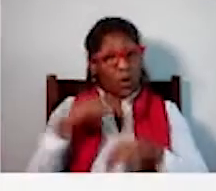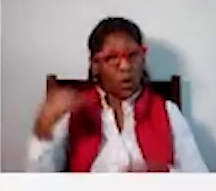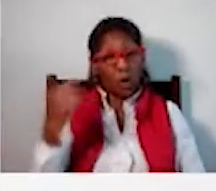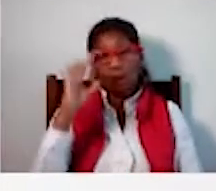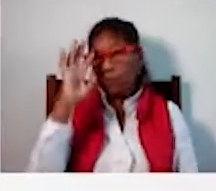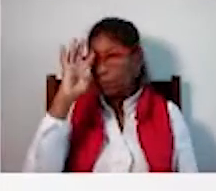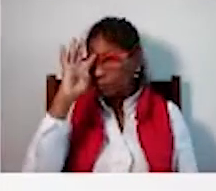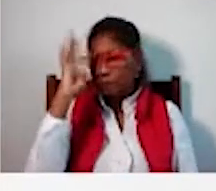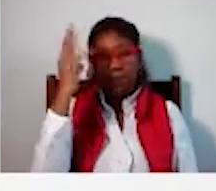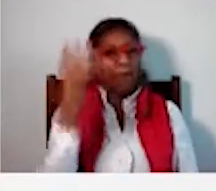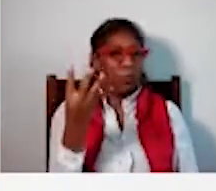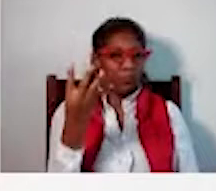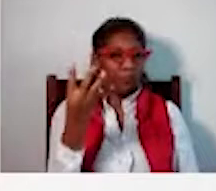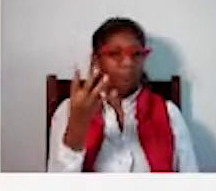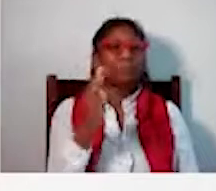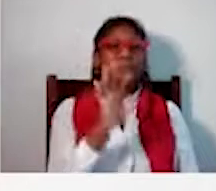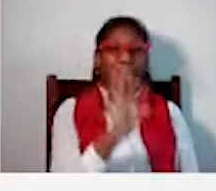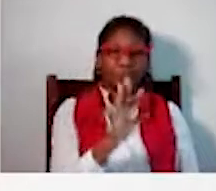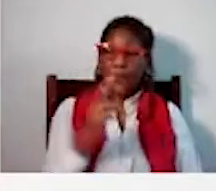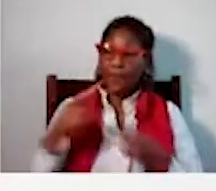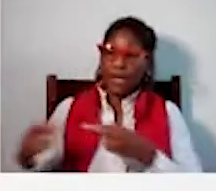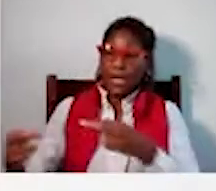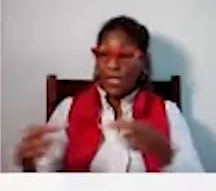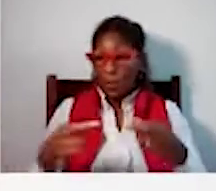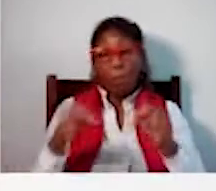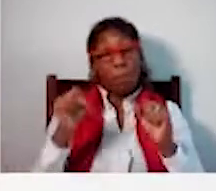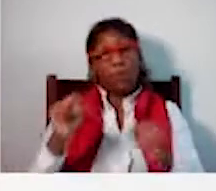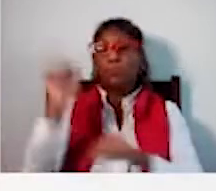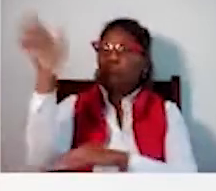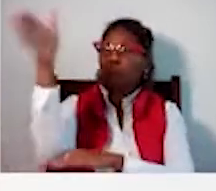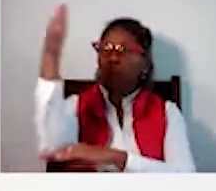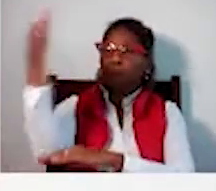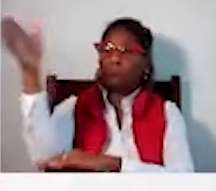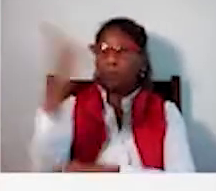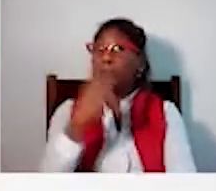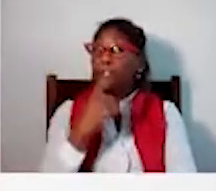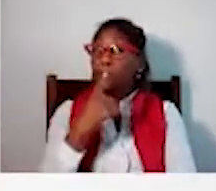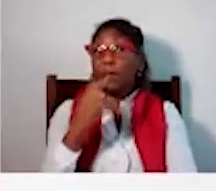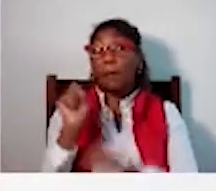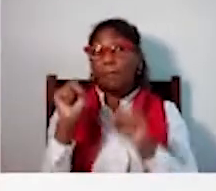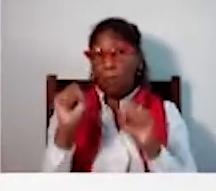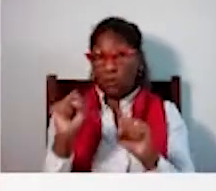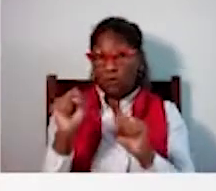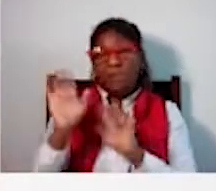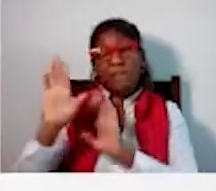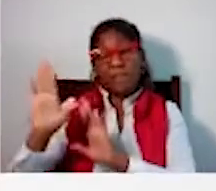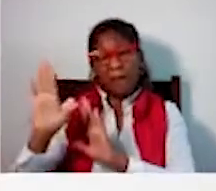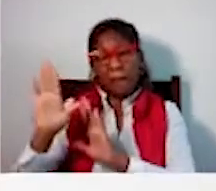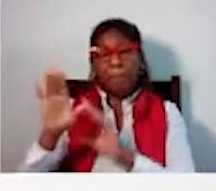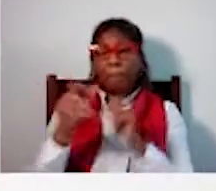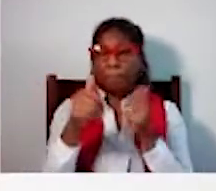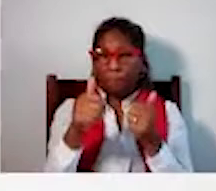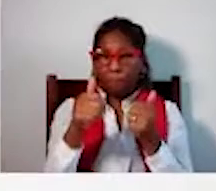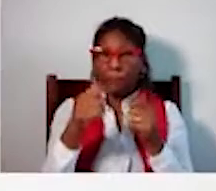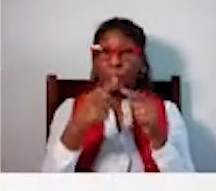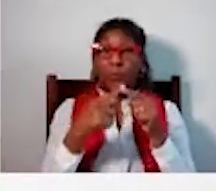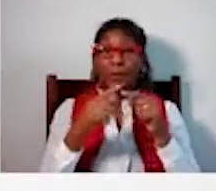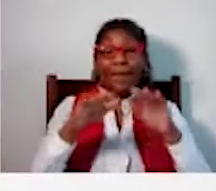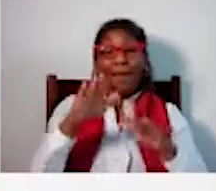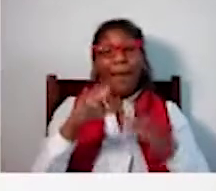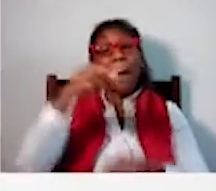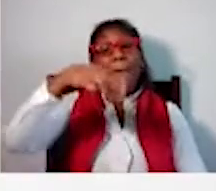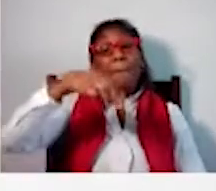As regiões, elas podem ficar em bandeira vermelha, como ficaram aqui essas regiões, porque a média ponderada no fator